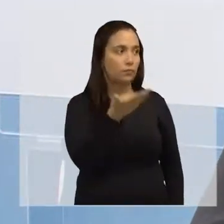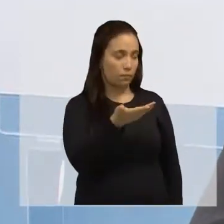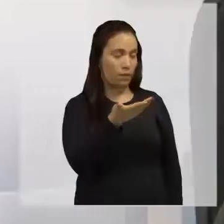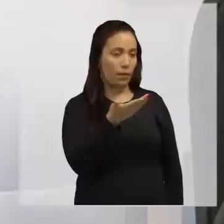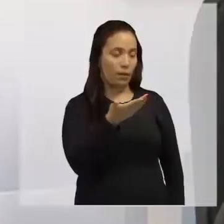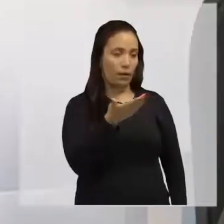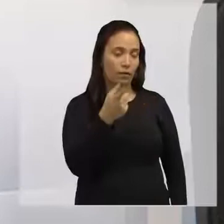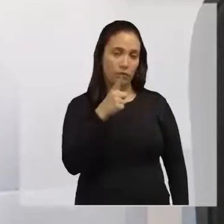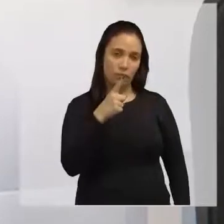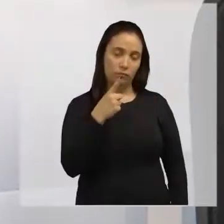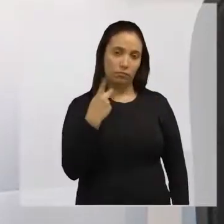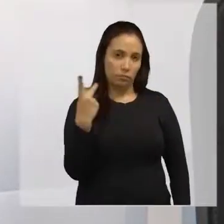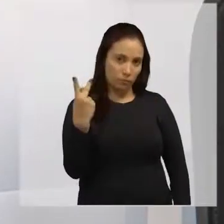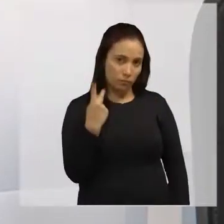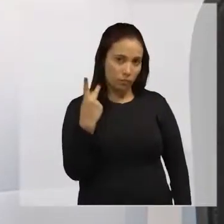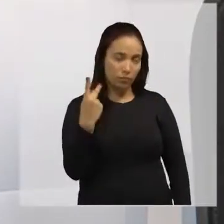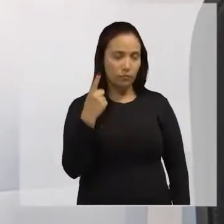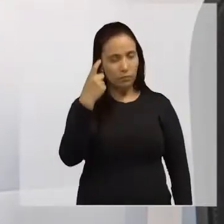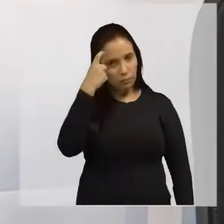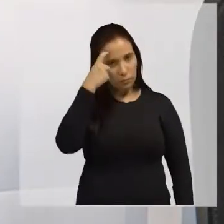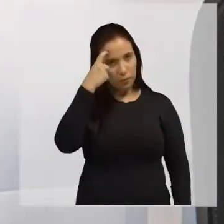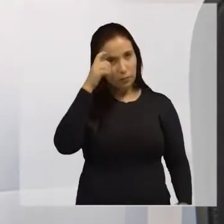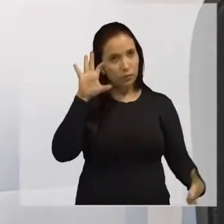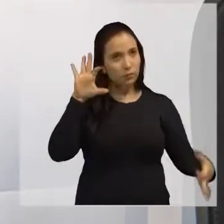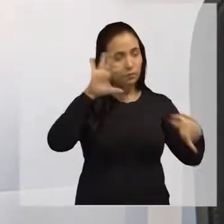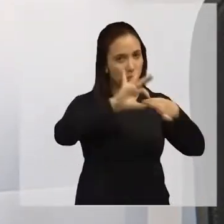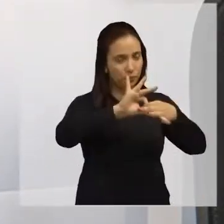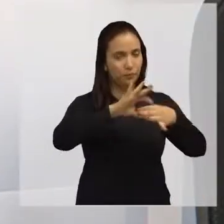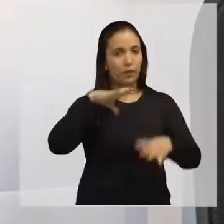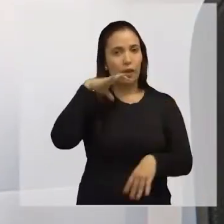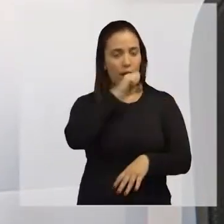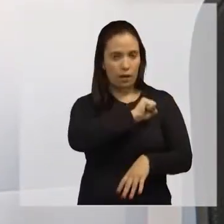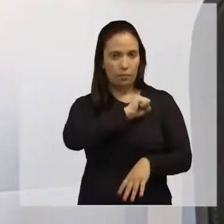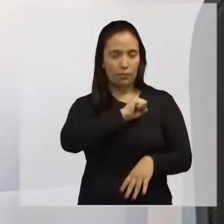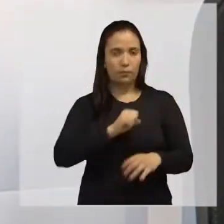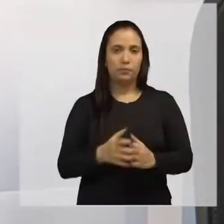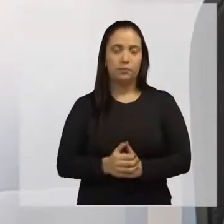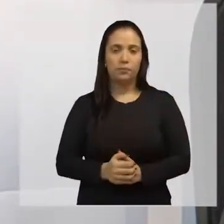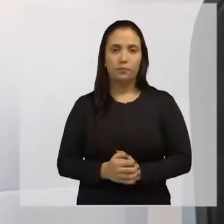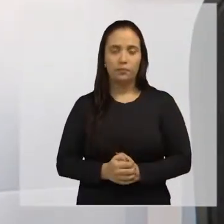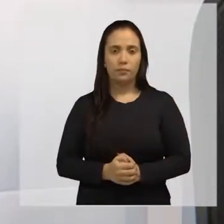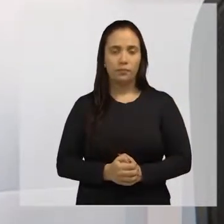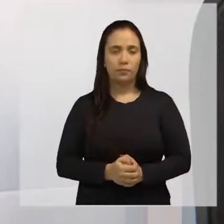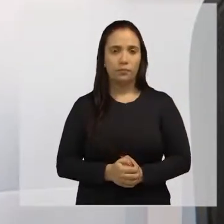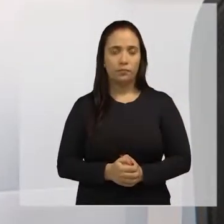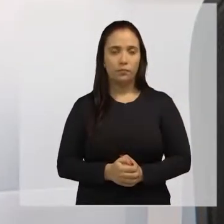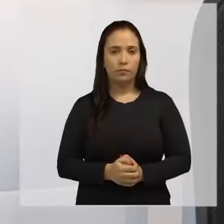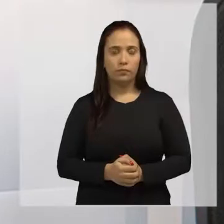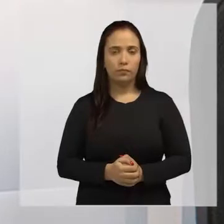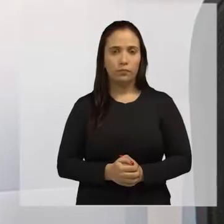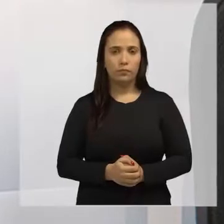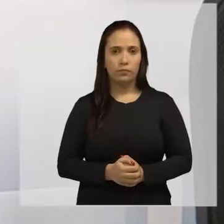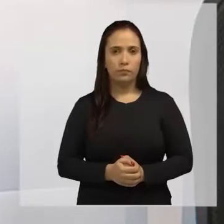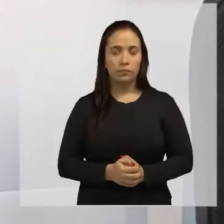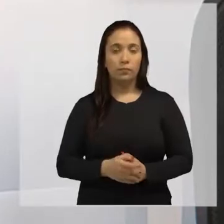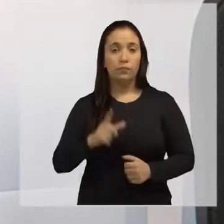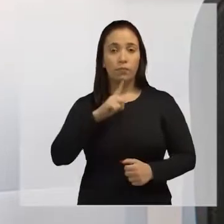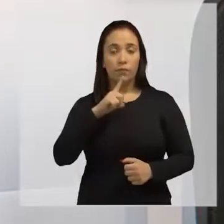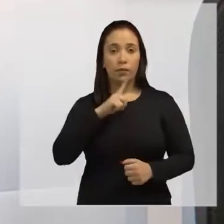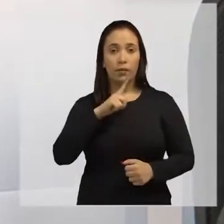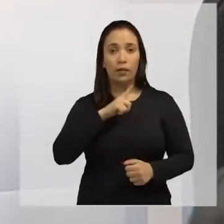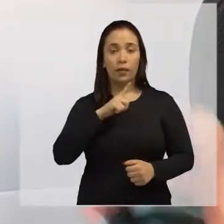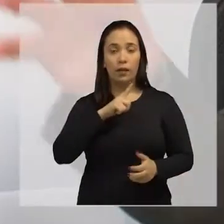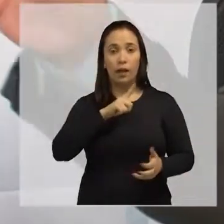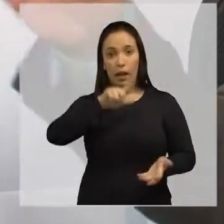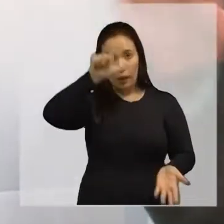fazer aqui um raciocínio rápido e objetivo. Você transforma os dirigentes partidários